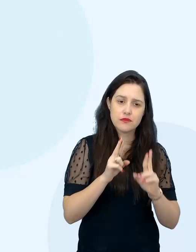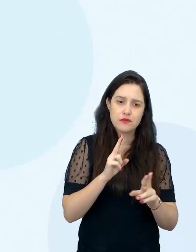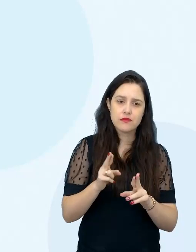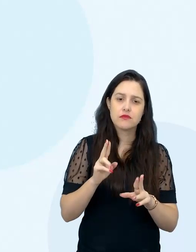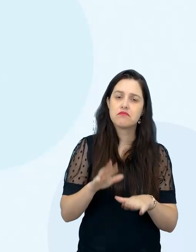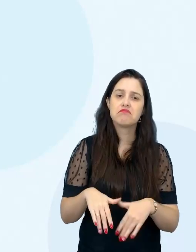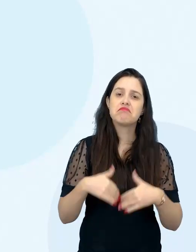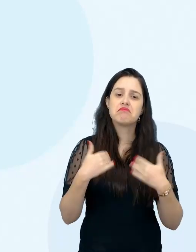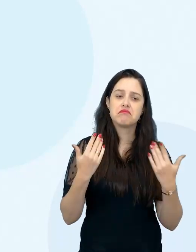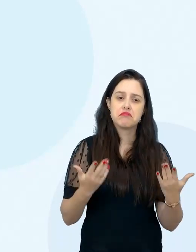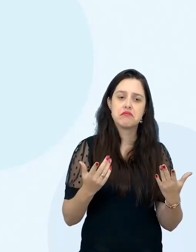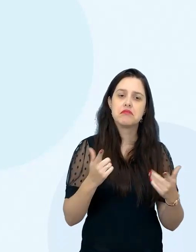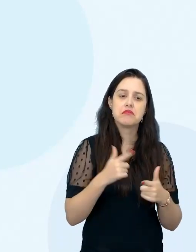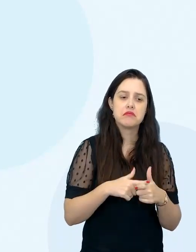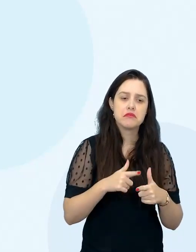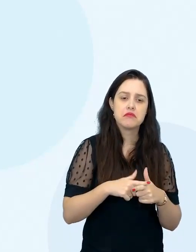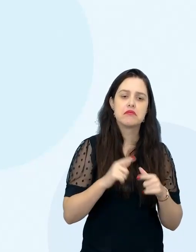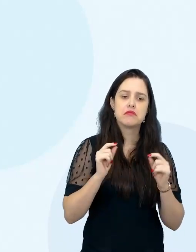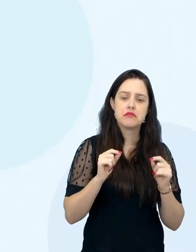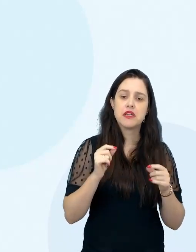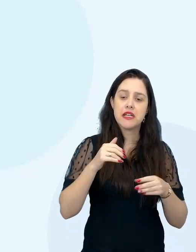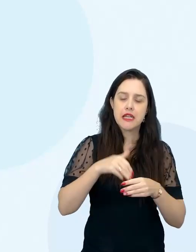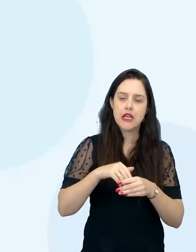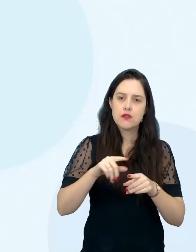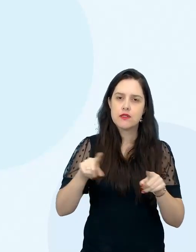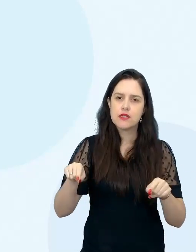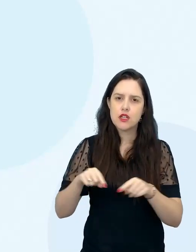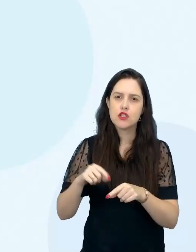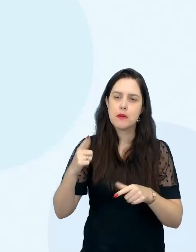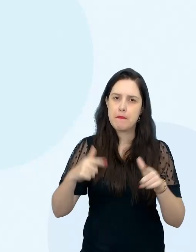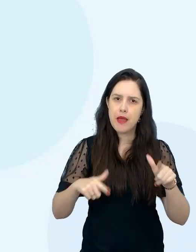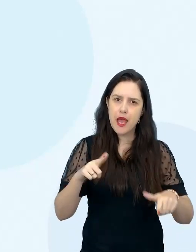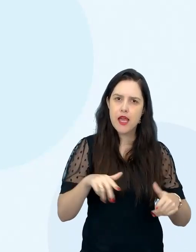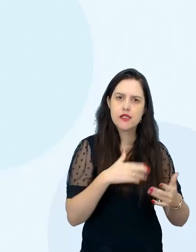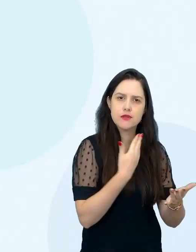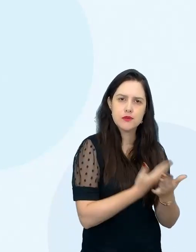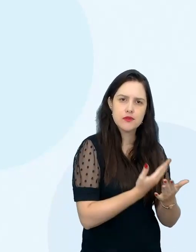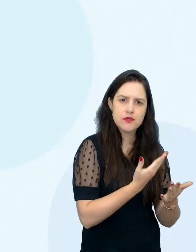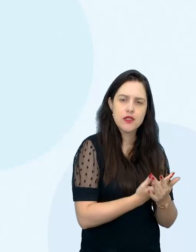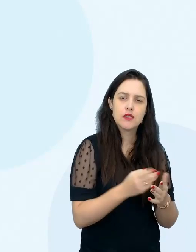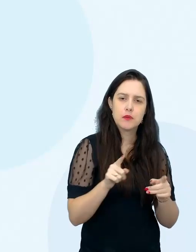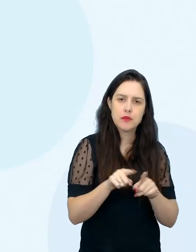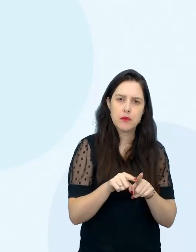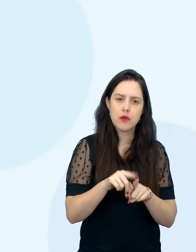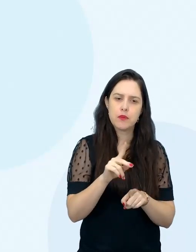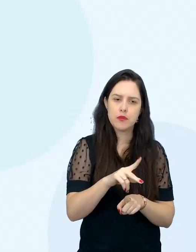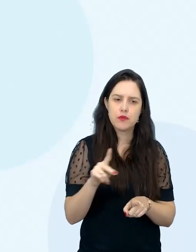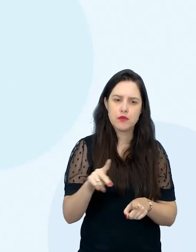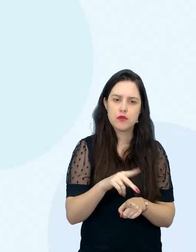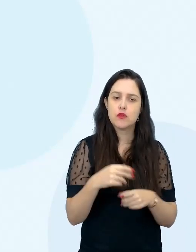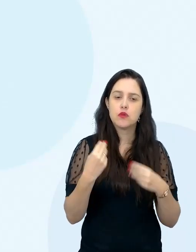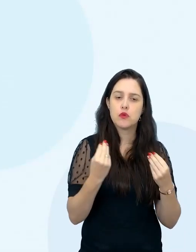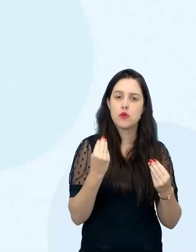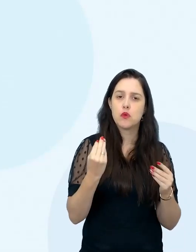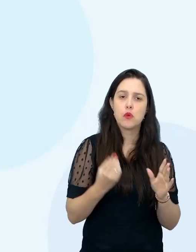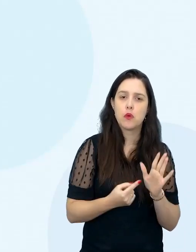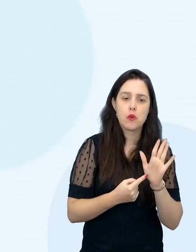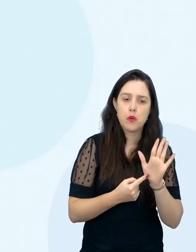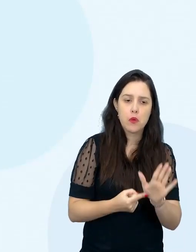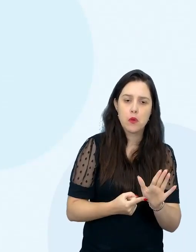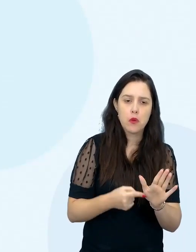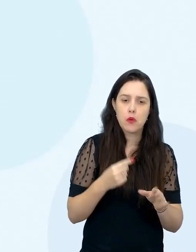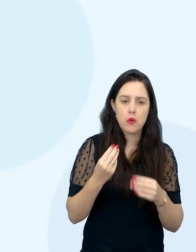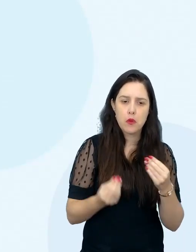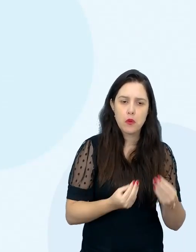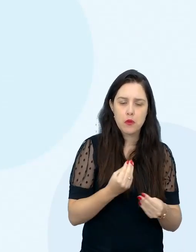resultado, né, desse problema em sala de aula para os demais estudantes, né, e para o professor, de alguma forma, como se fosse aí um produto final. Então,